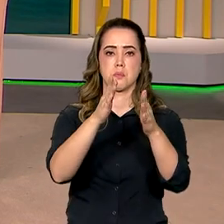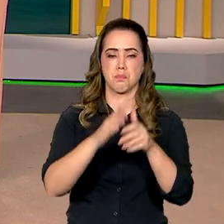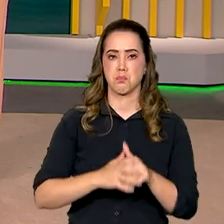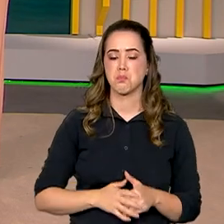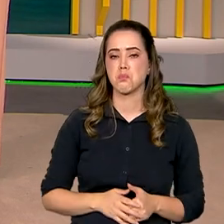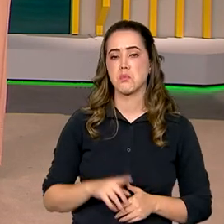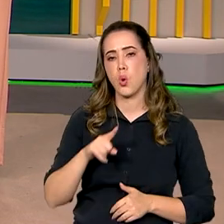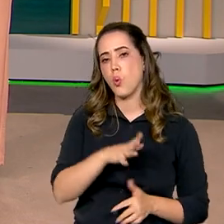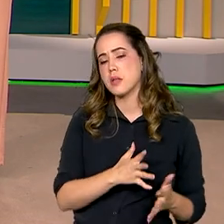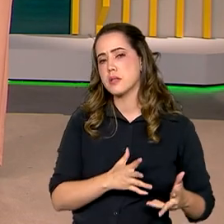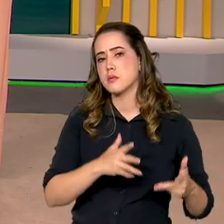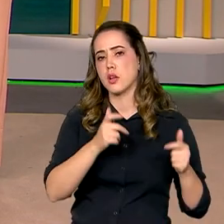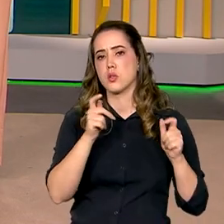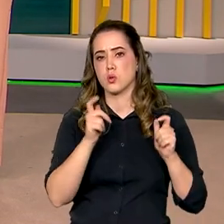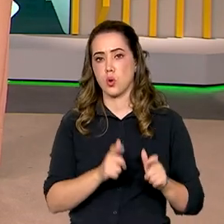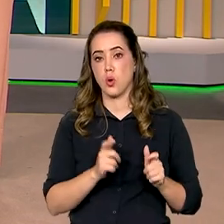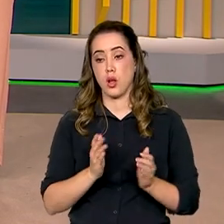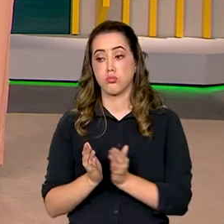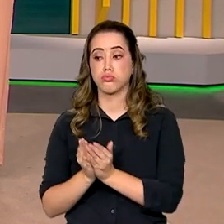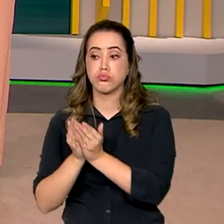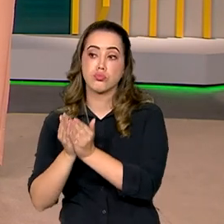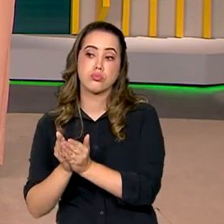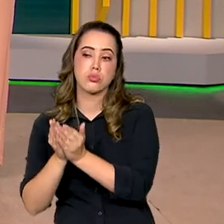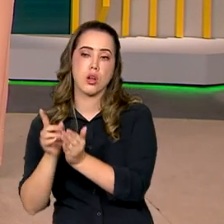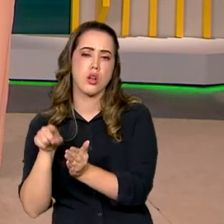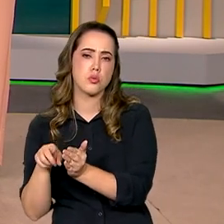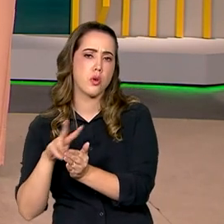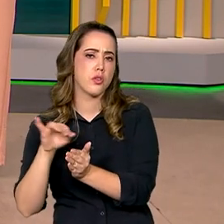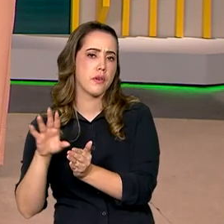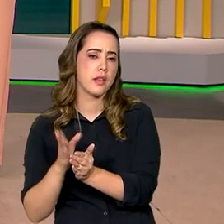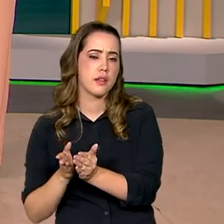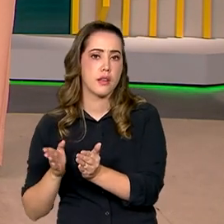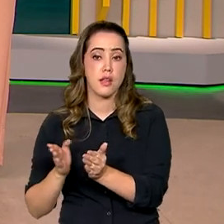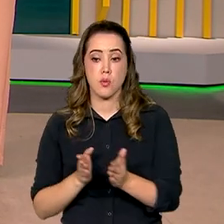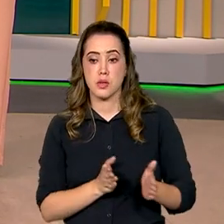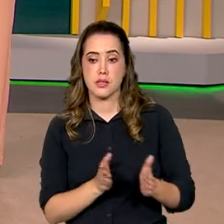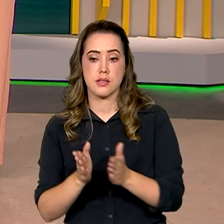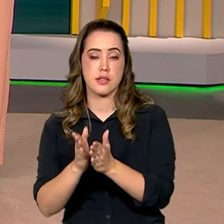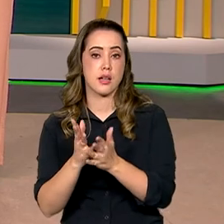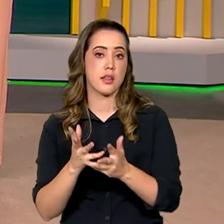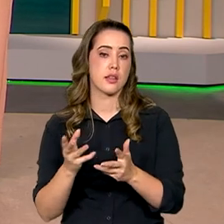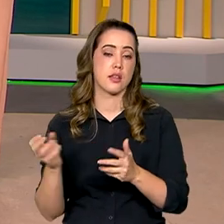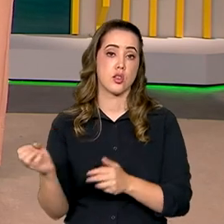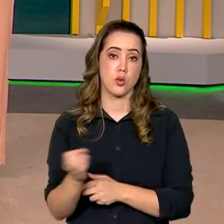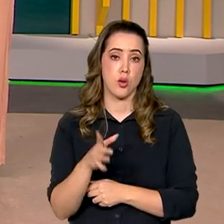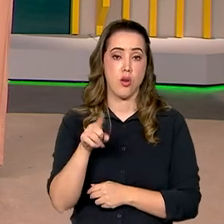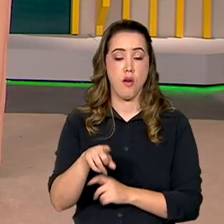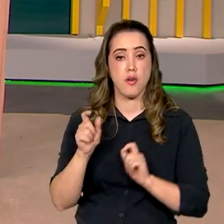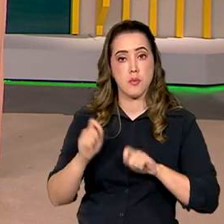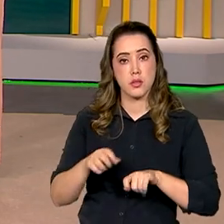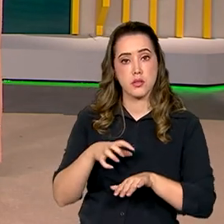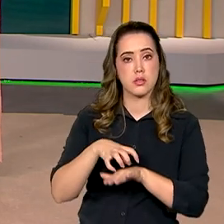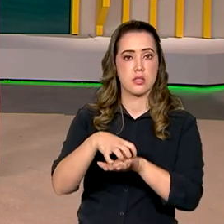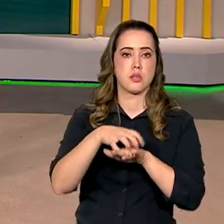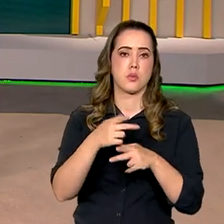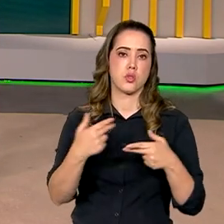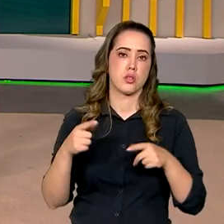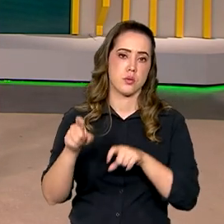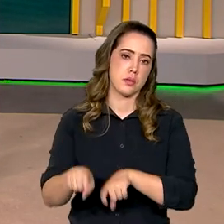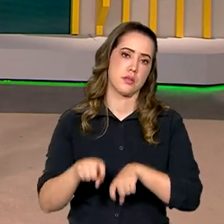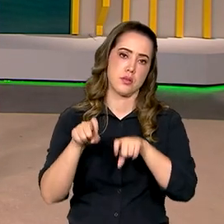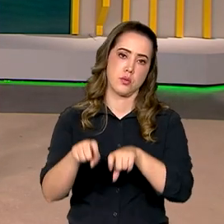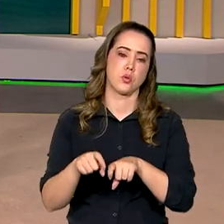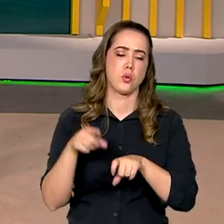essas melhorias, a região portuária ganhará acesso privilegiado à malha de escoamento da produção agrícola, o que traz